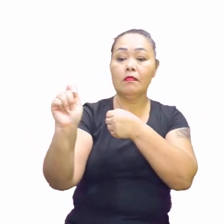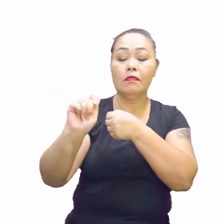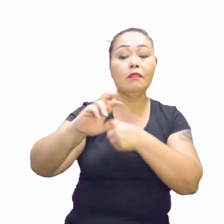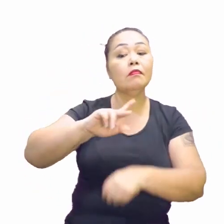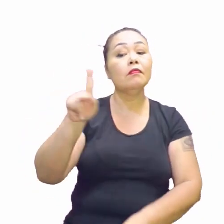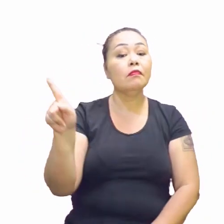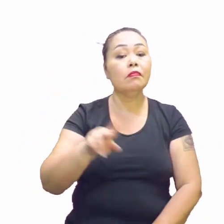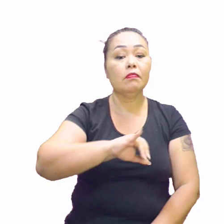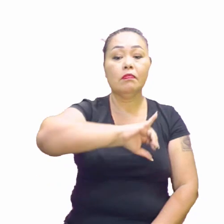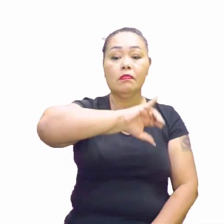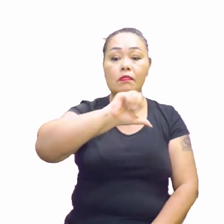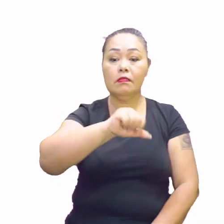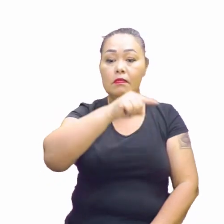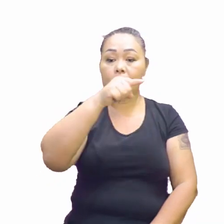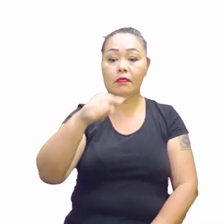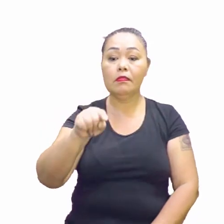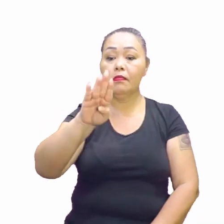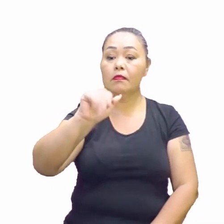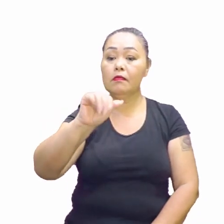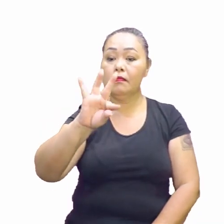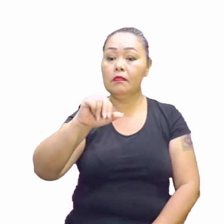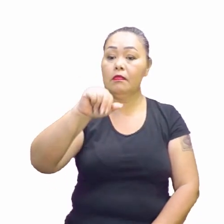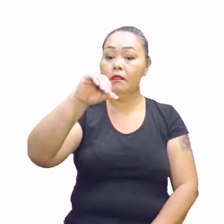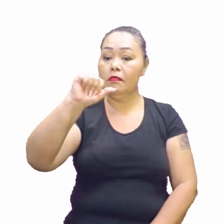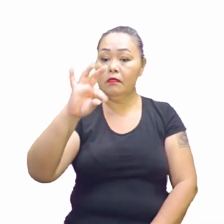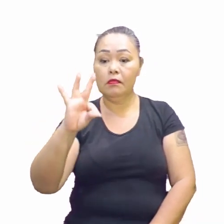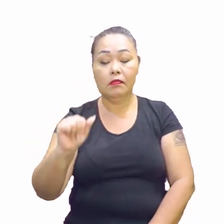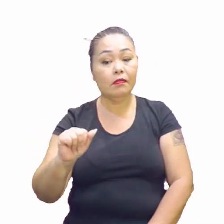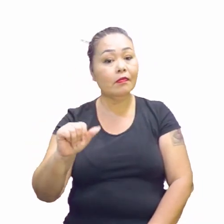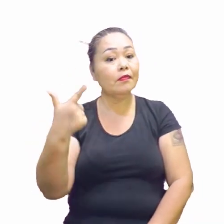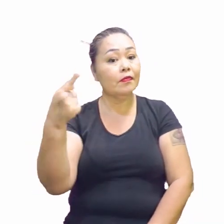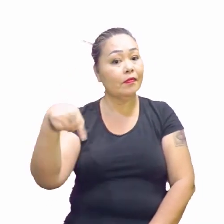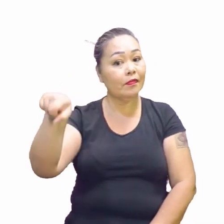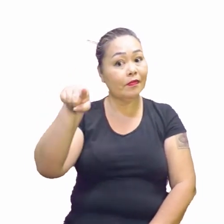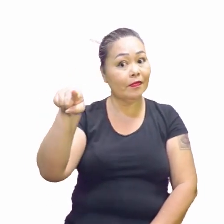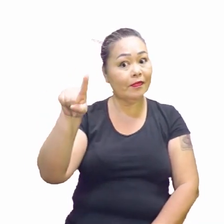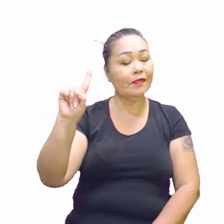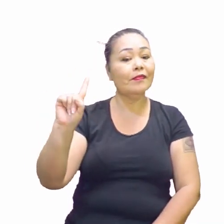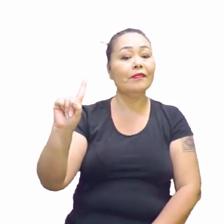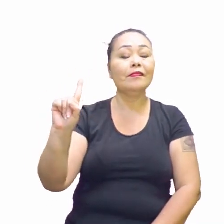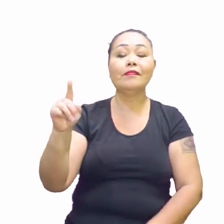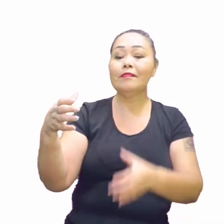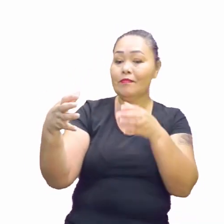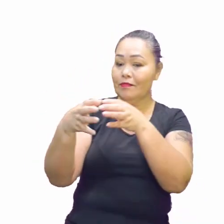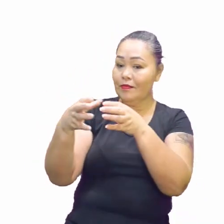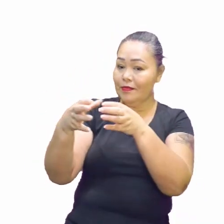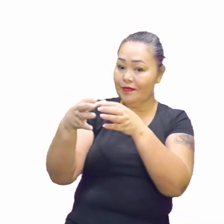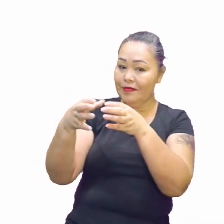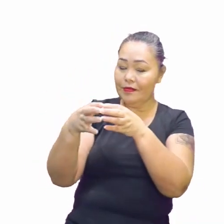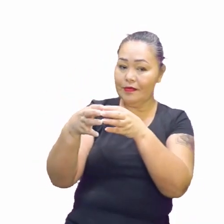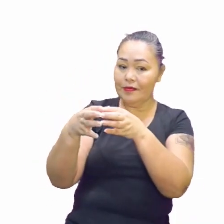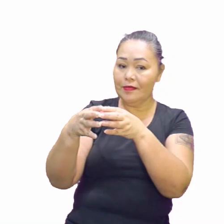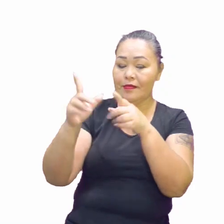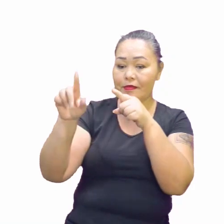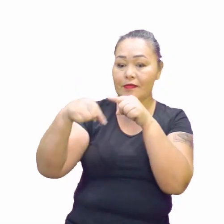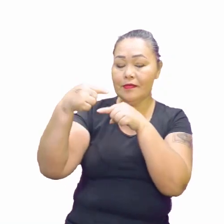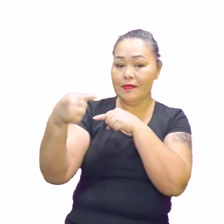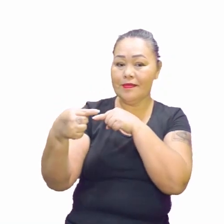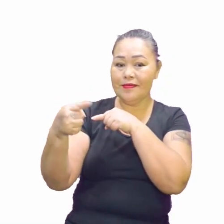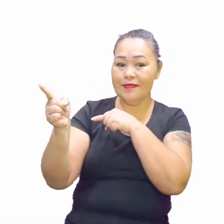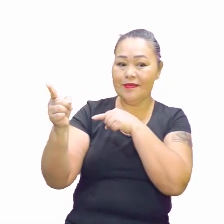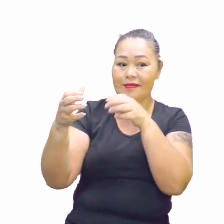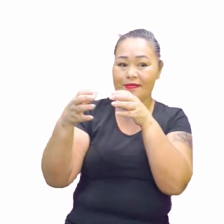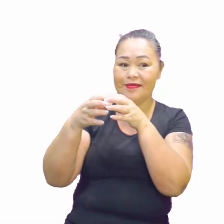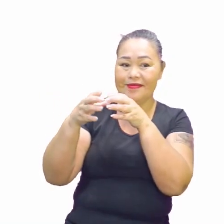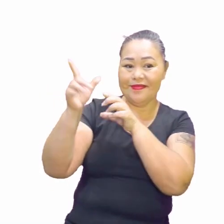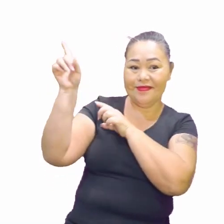João Batista. Beleza? A turminha aqui, a gente também, ó, pegando um gancho ali, lá está,